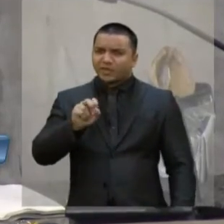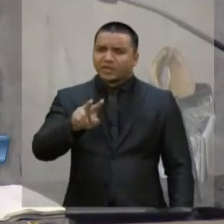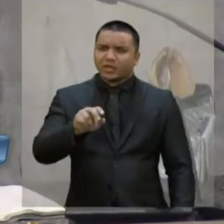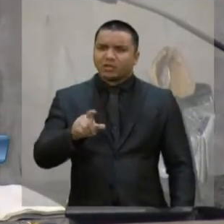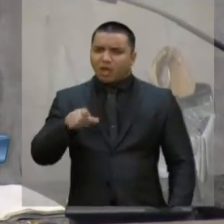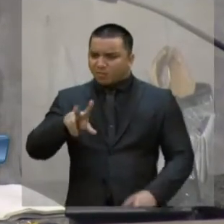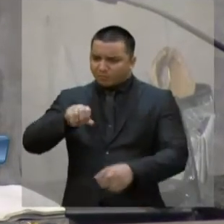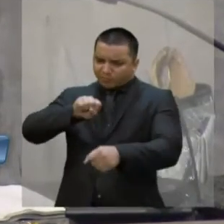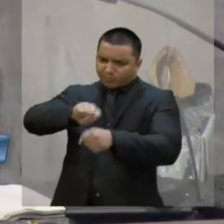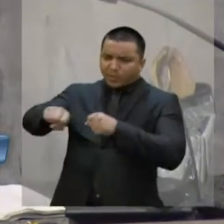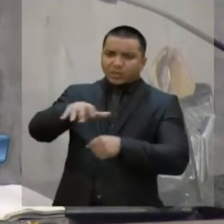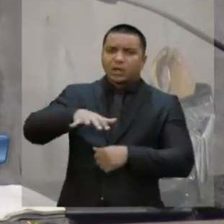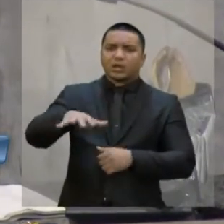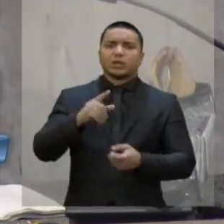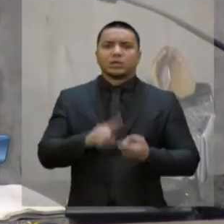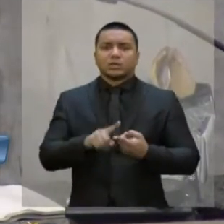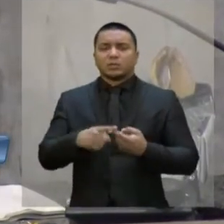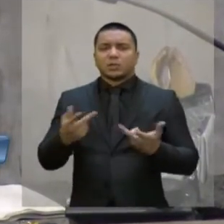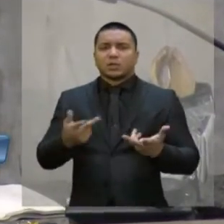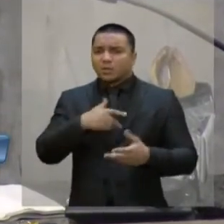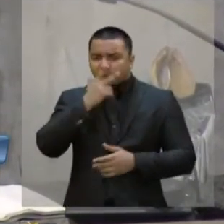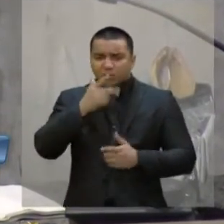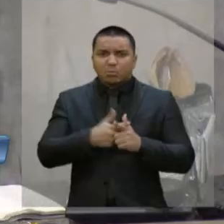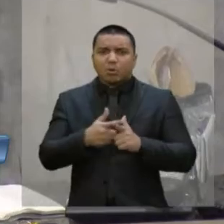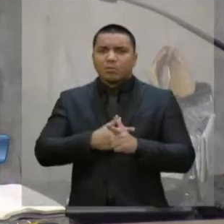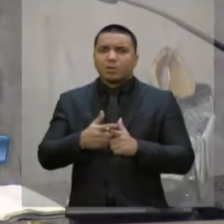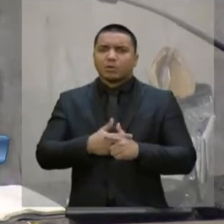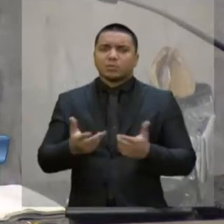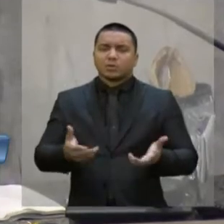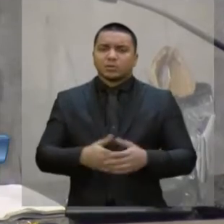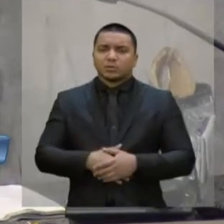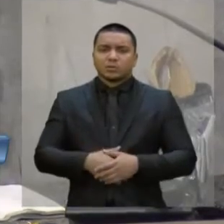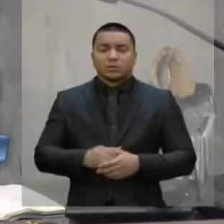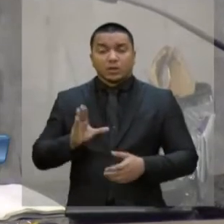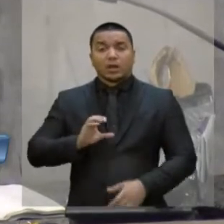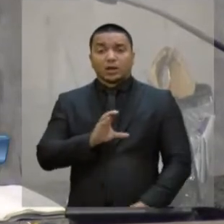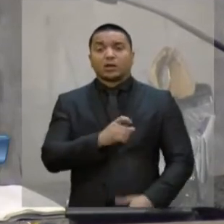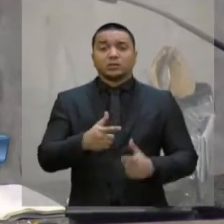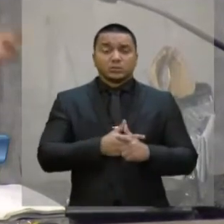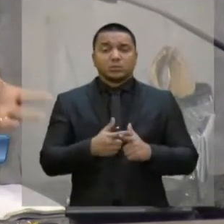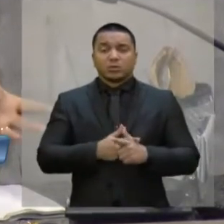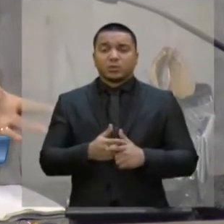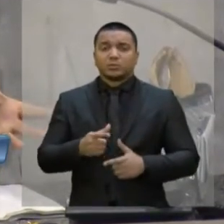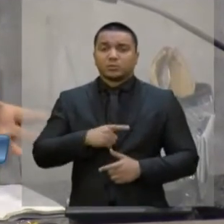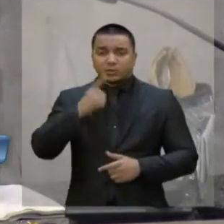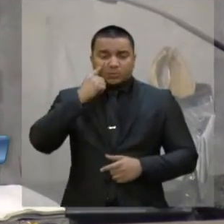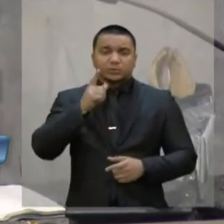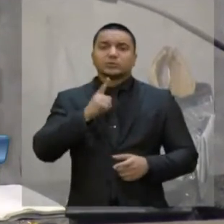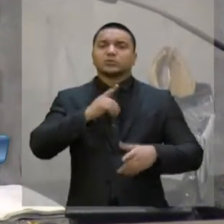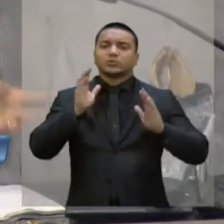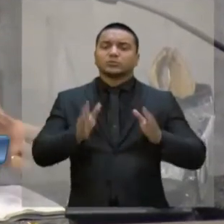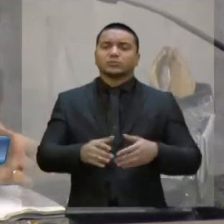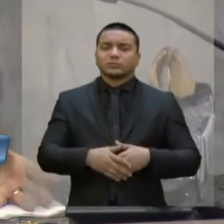a matar o meio ambiente, inclusive provocar doenças. Causar câncer. Provocar câncer. A gente viu o testemunho aqui